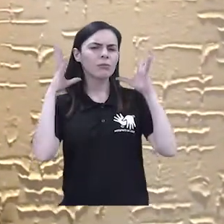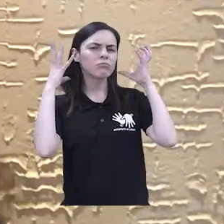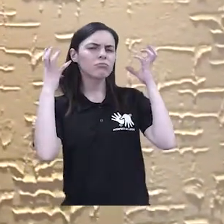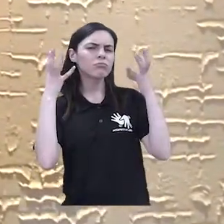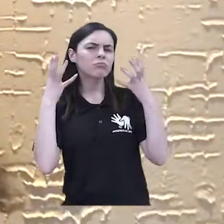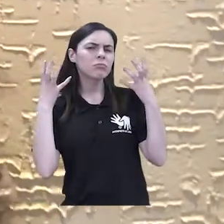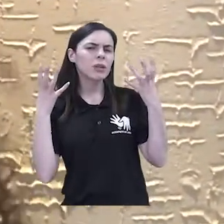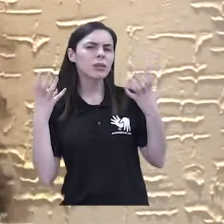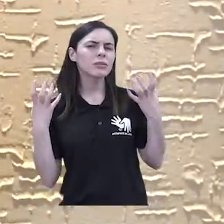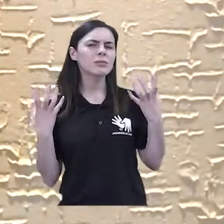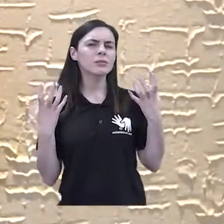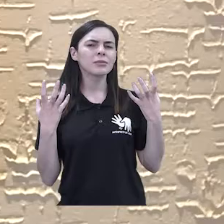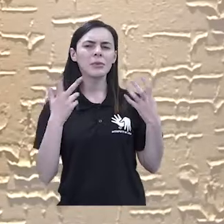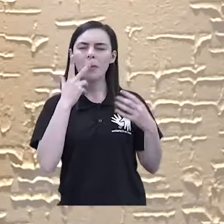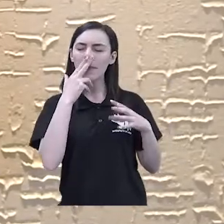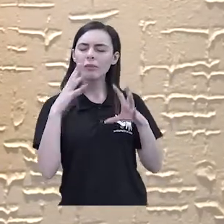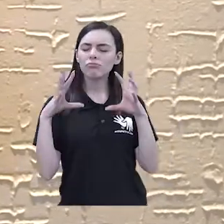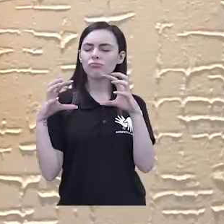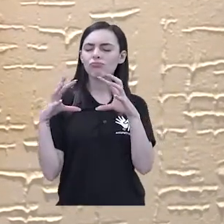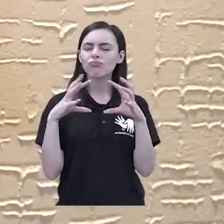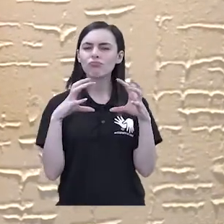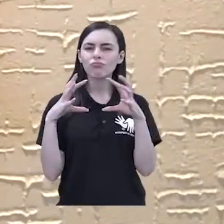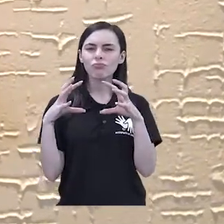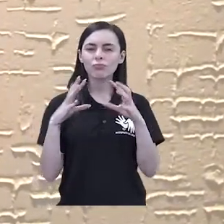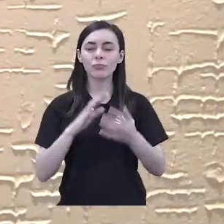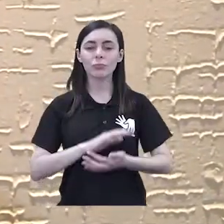Macio, como algodão,